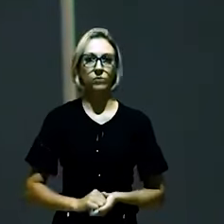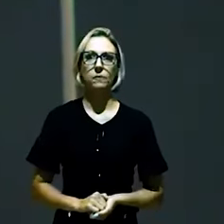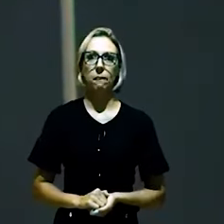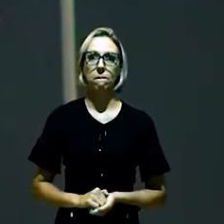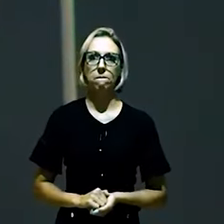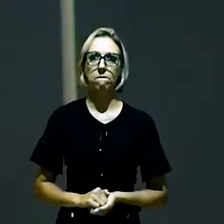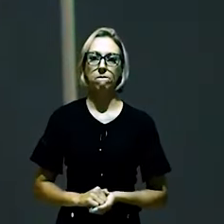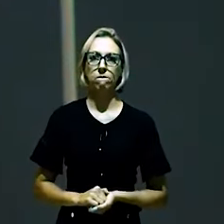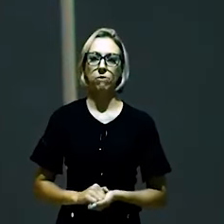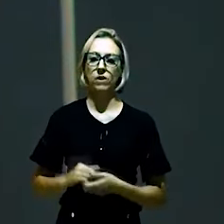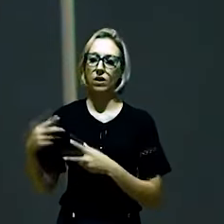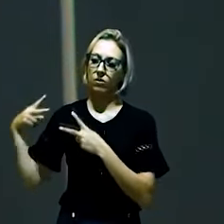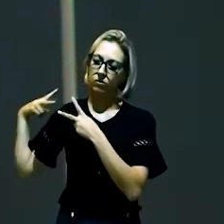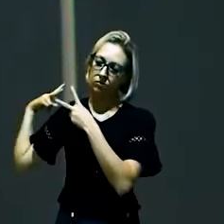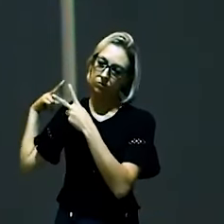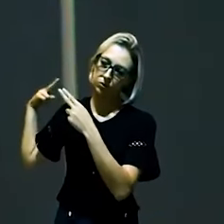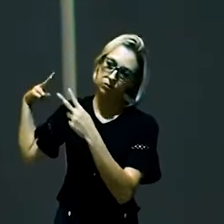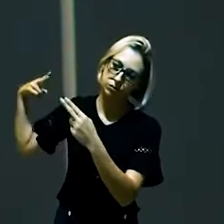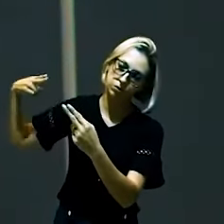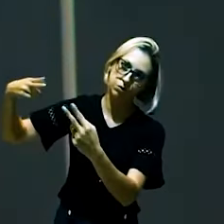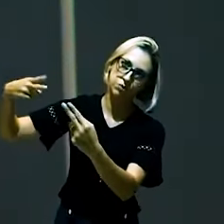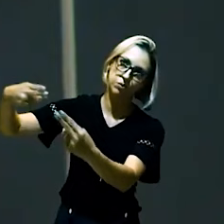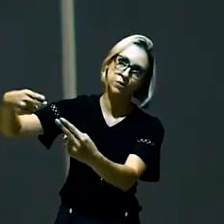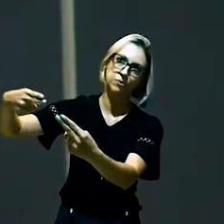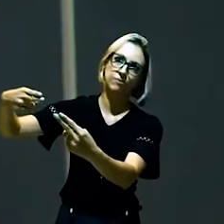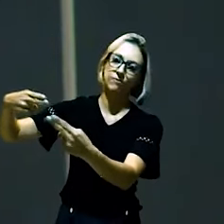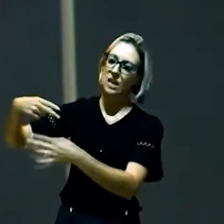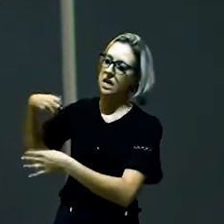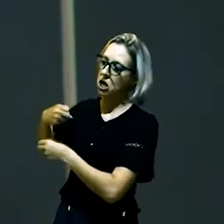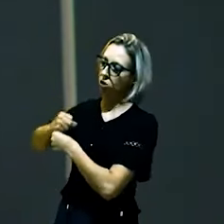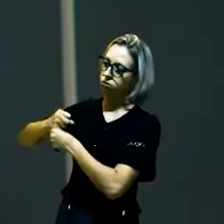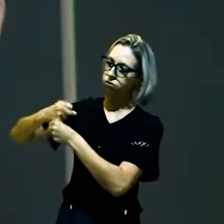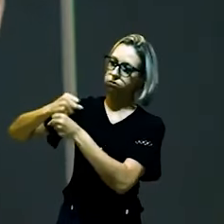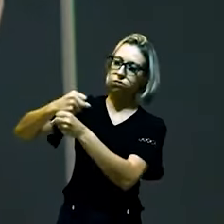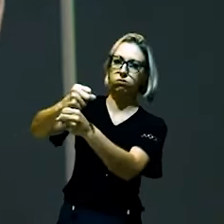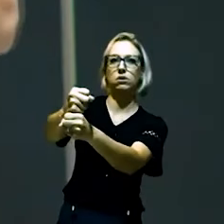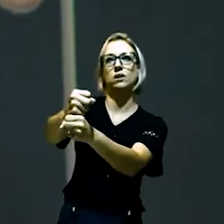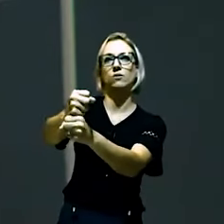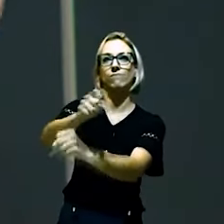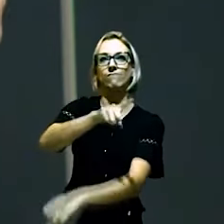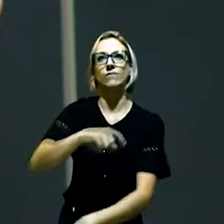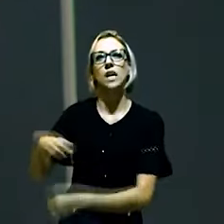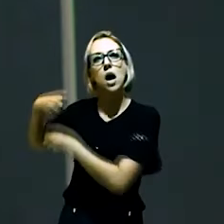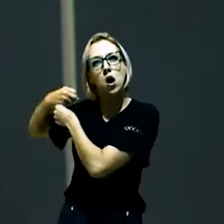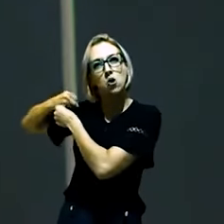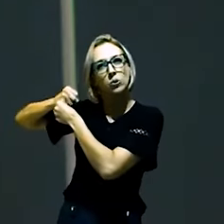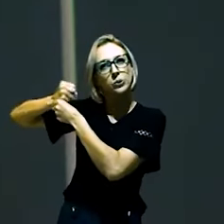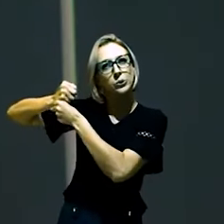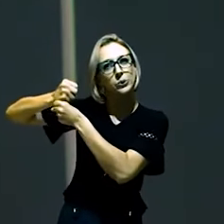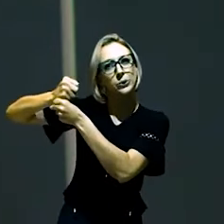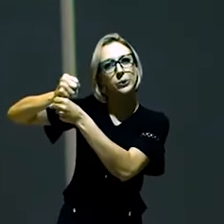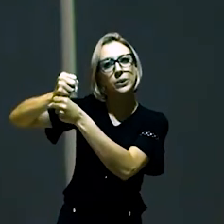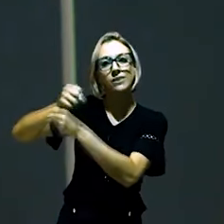Dessa mesma maneira que há anos você vem, há anos você vem, há anos você vem.